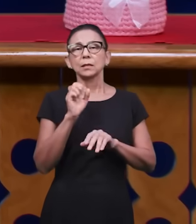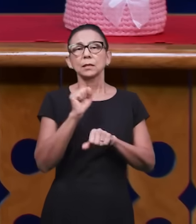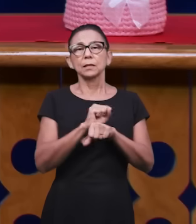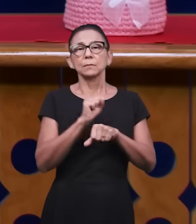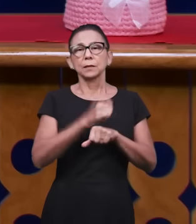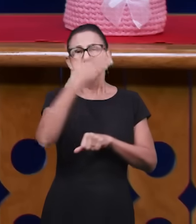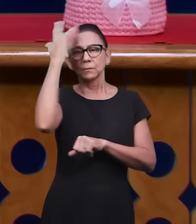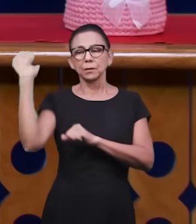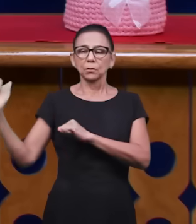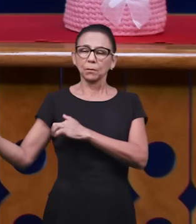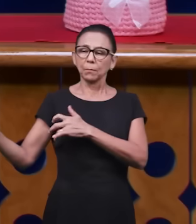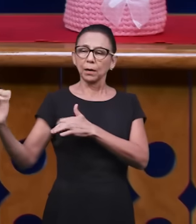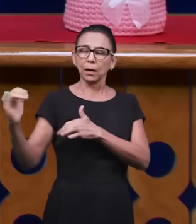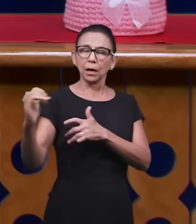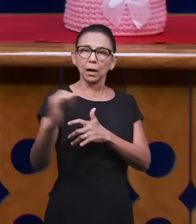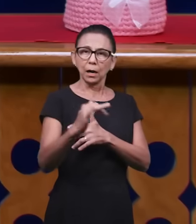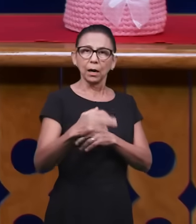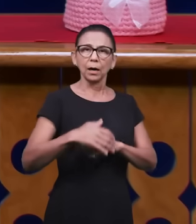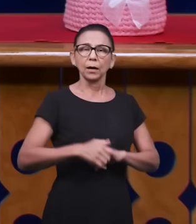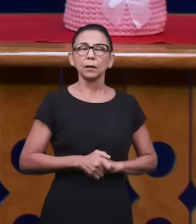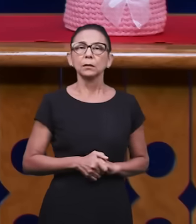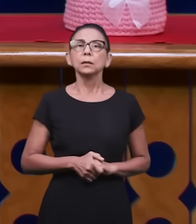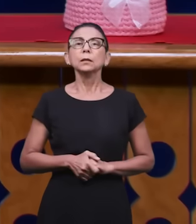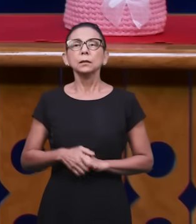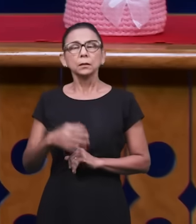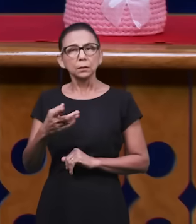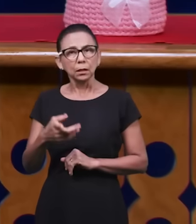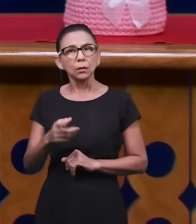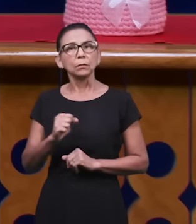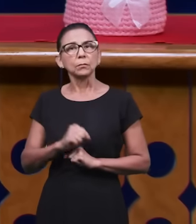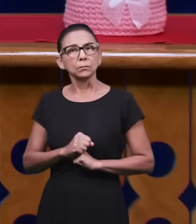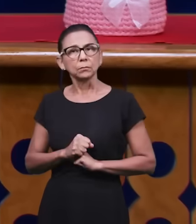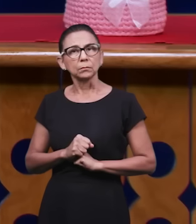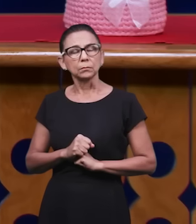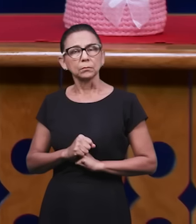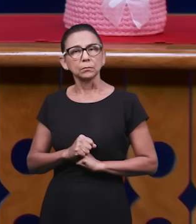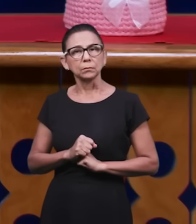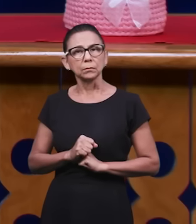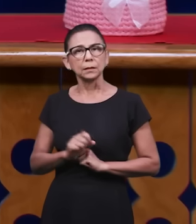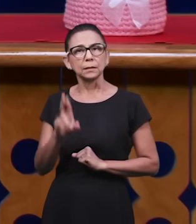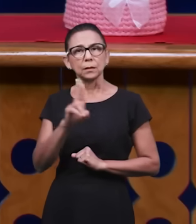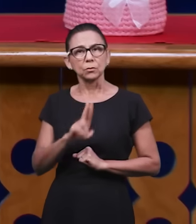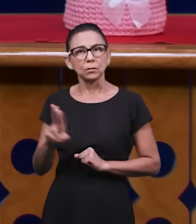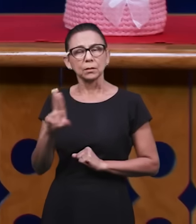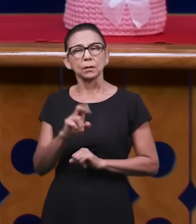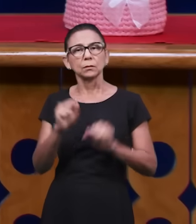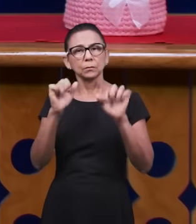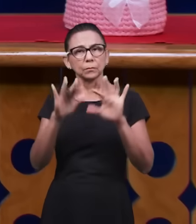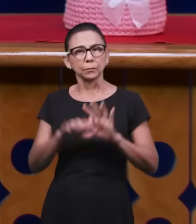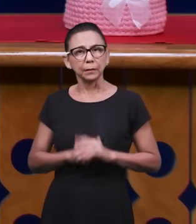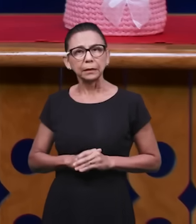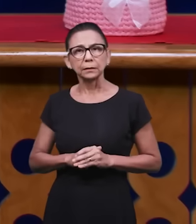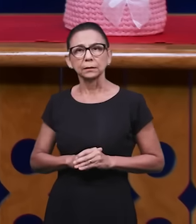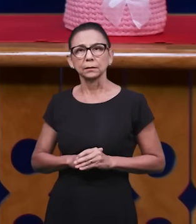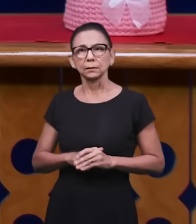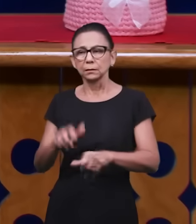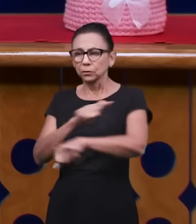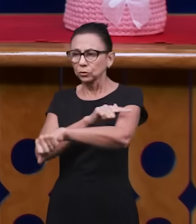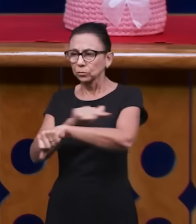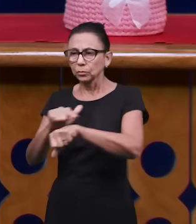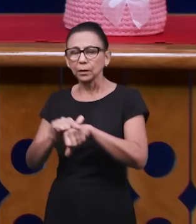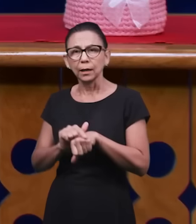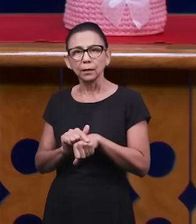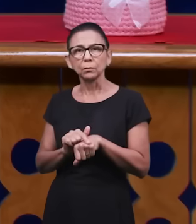isso. Receba as pessoas com um clamor no seu coração, seja polido, seja educado, atenda